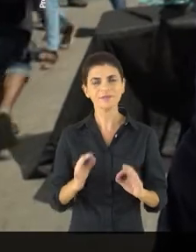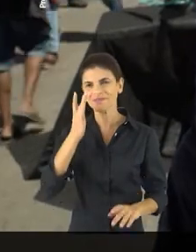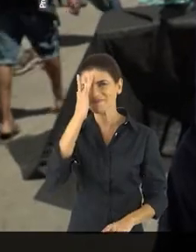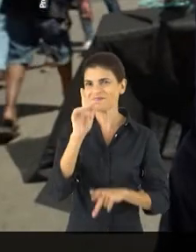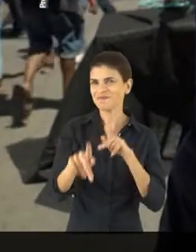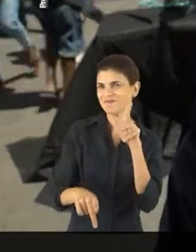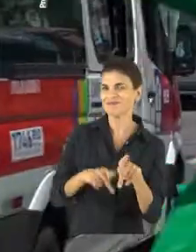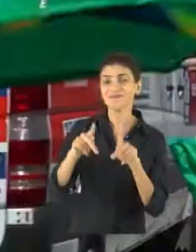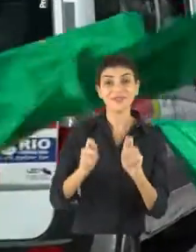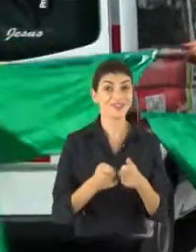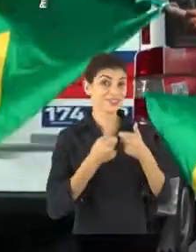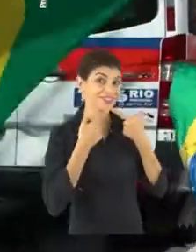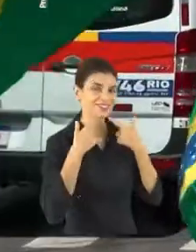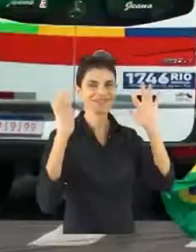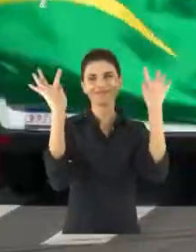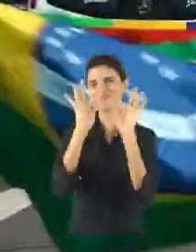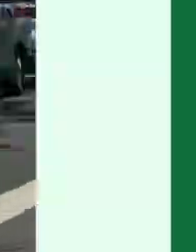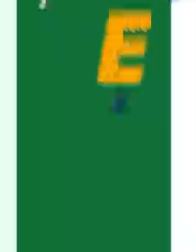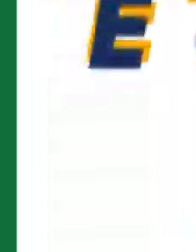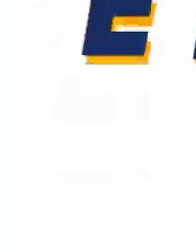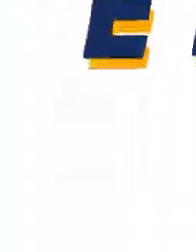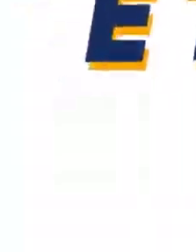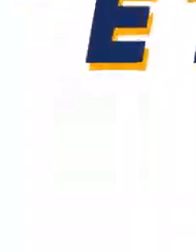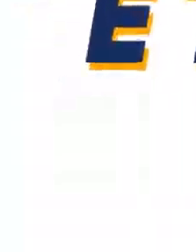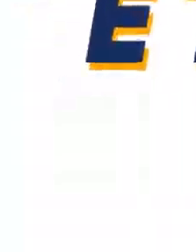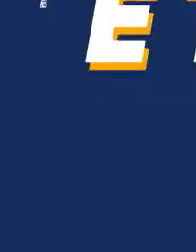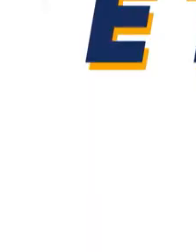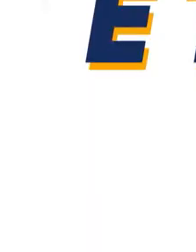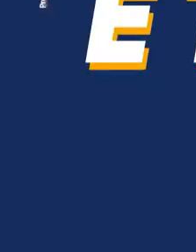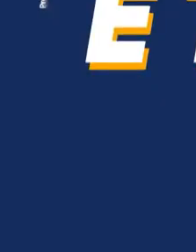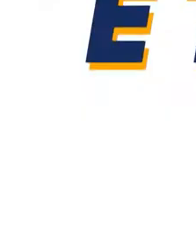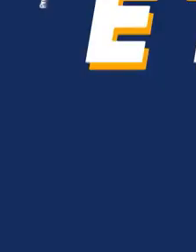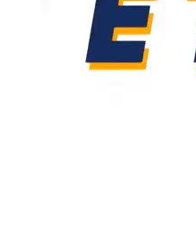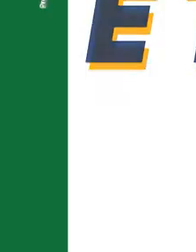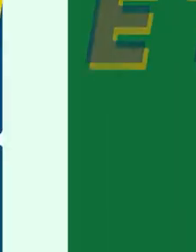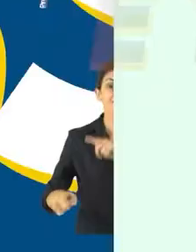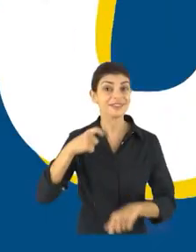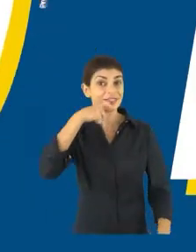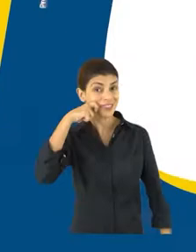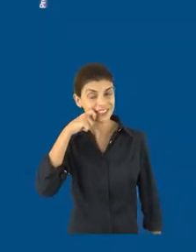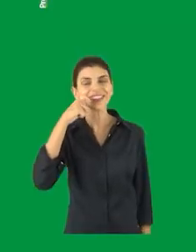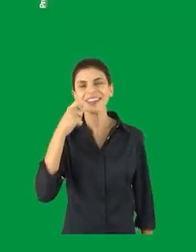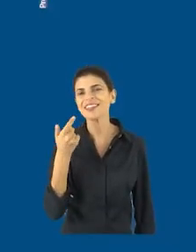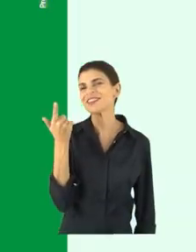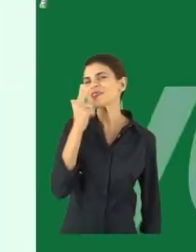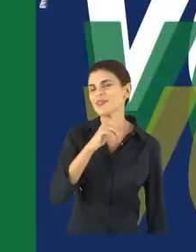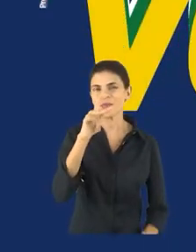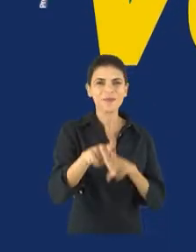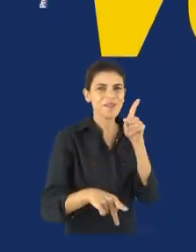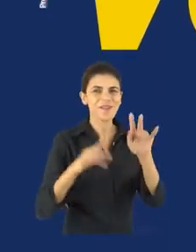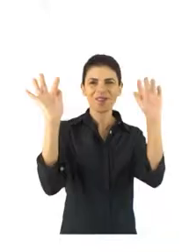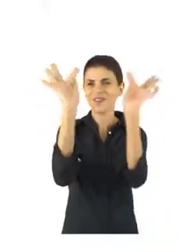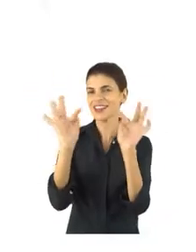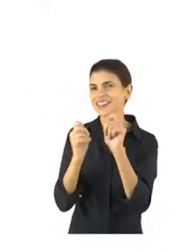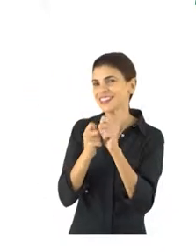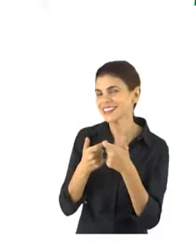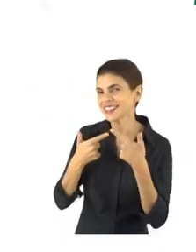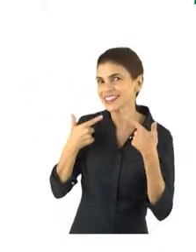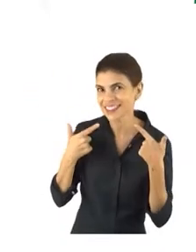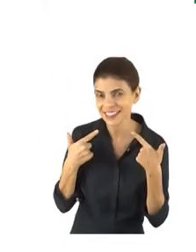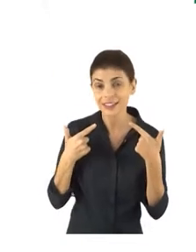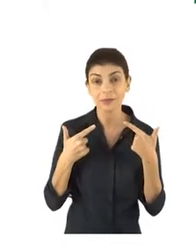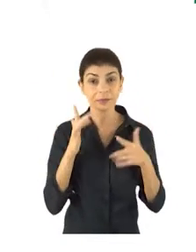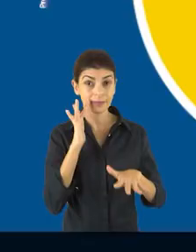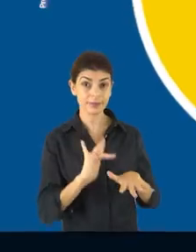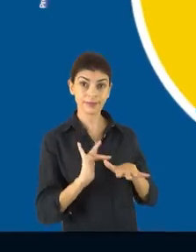ter ordem nesse local. Luiz Lima é ficha limpa e tem projeto. Isso tudo que está aí, pode botar 17 pro